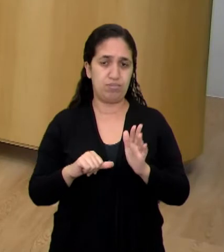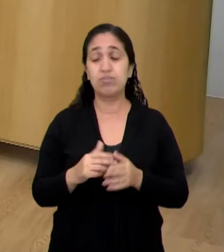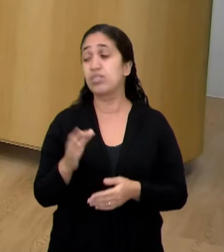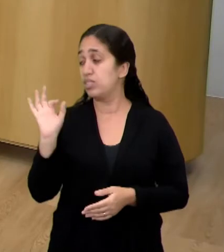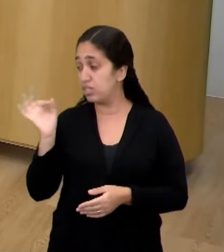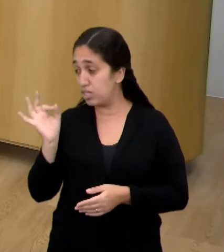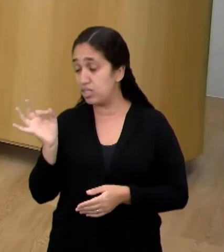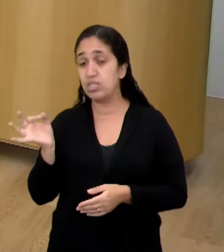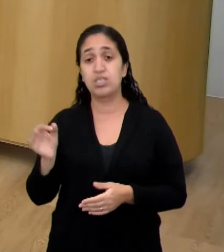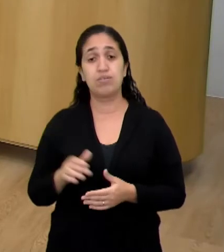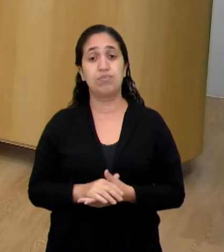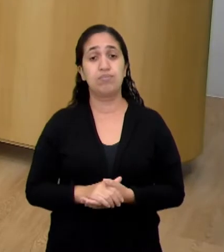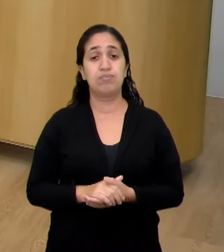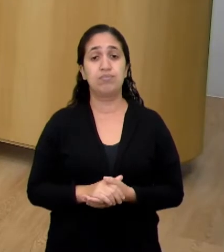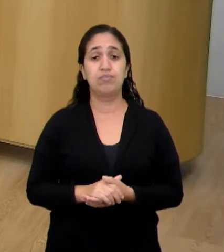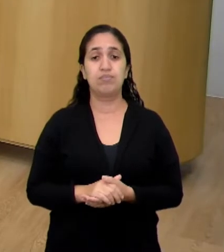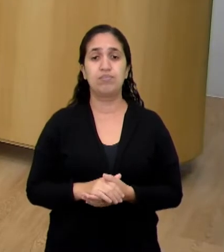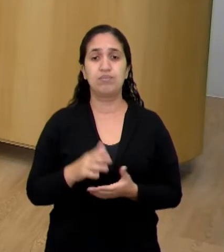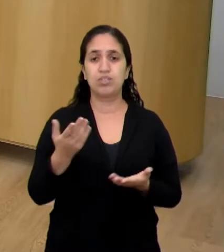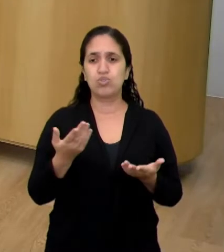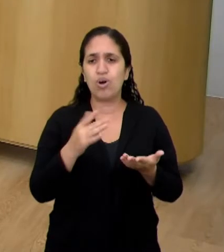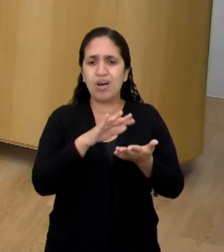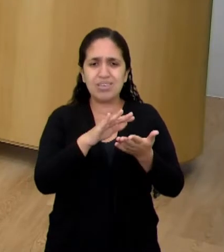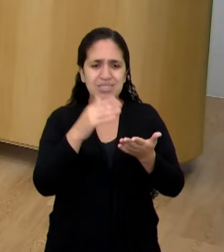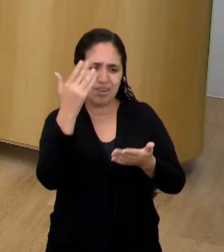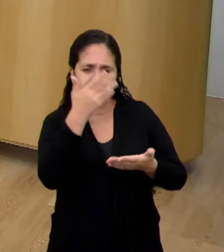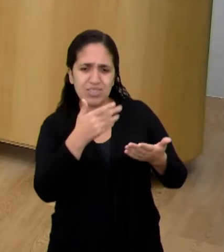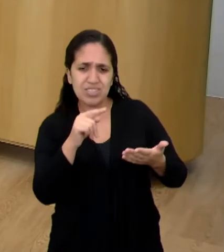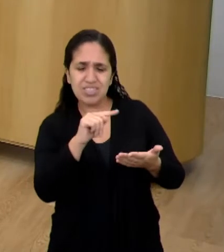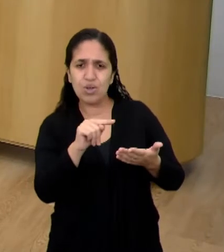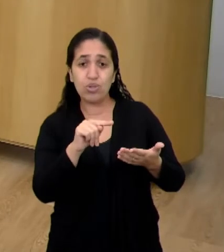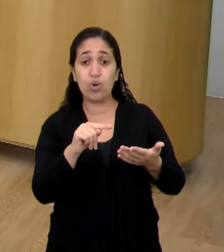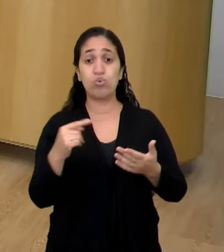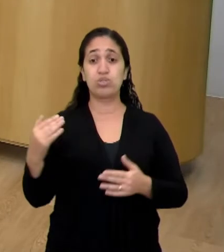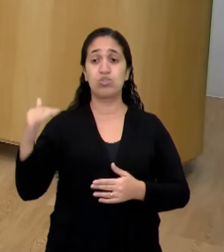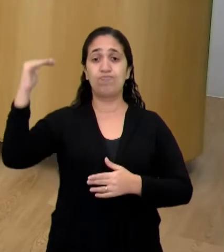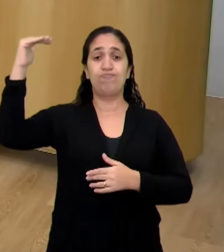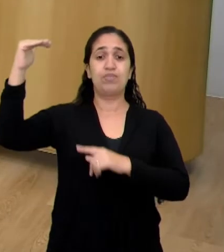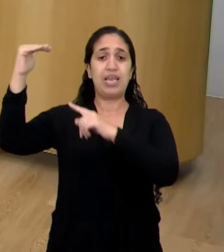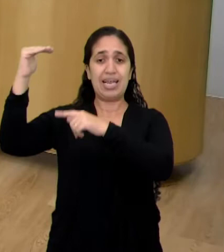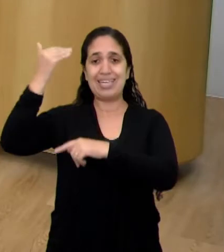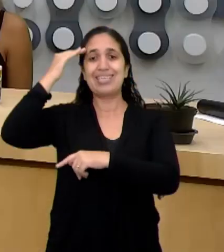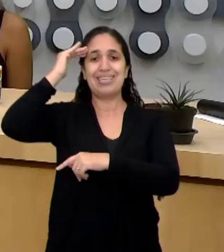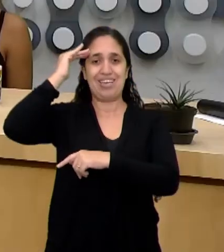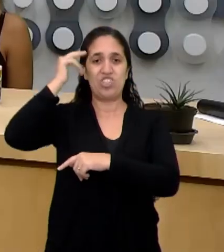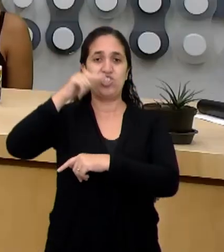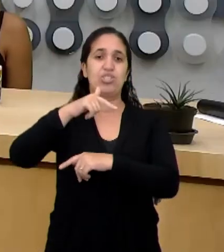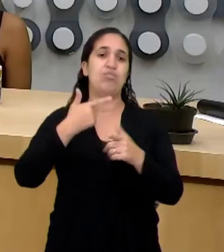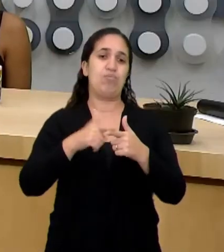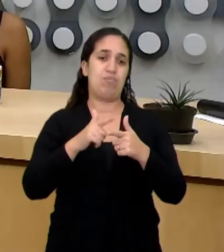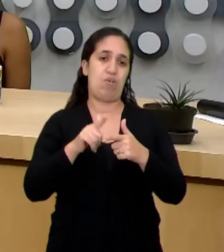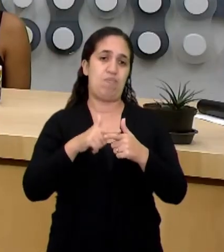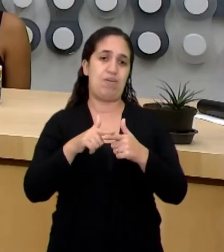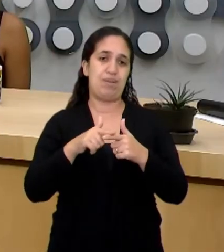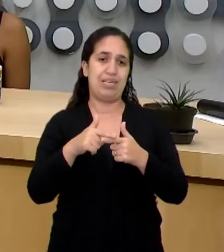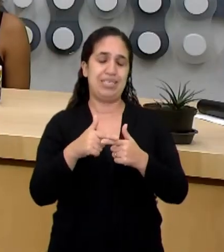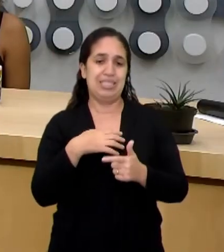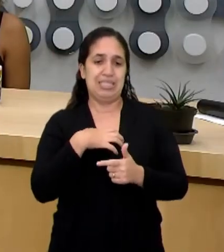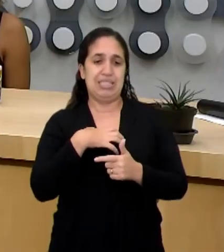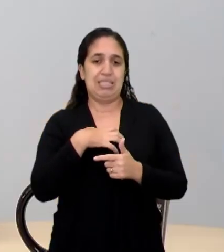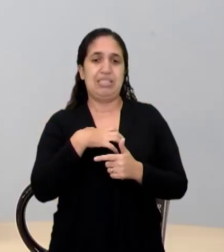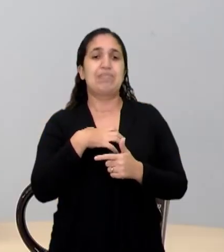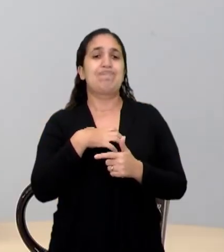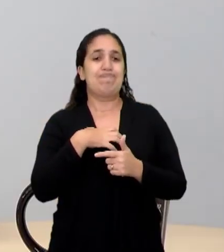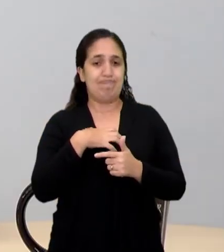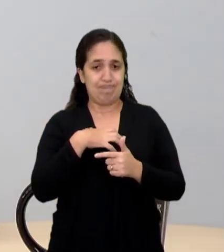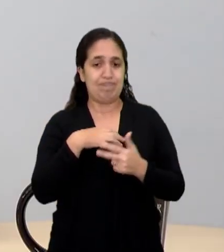ele tá falando que só vai poder tirar essa visão se o cara que tá ali entende que isso é um problema. Então ele sente na pele, né? Exato.